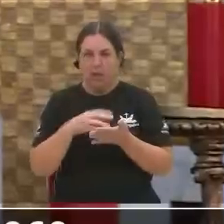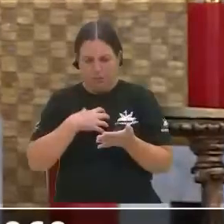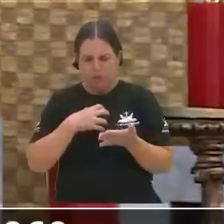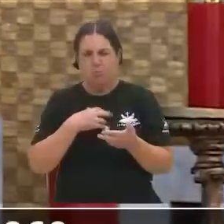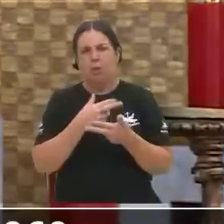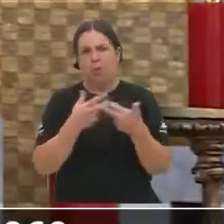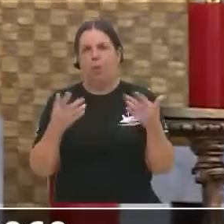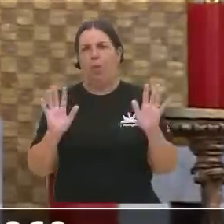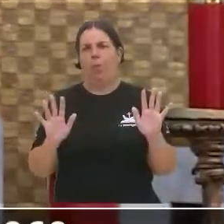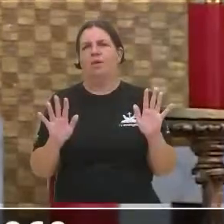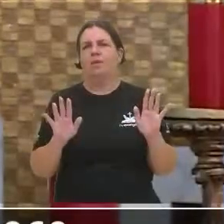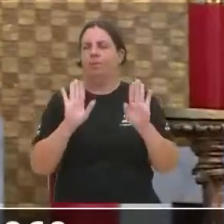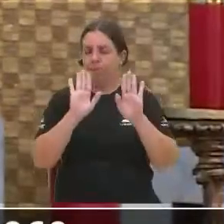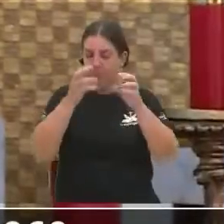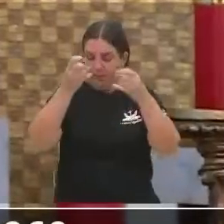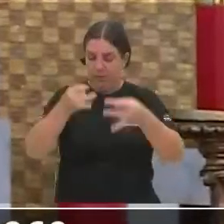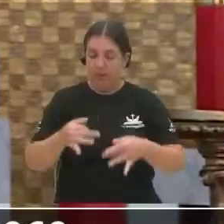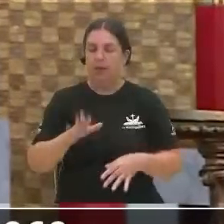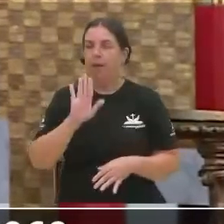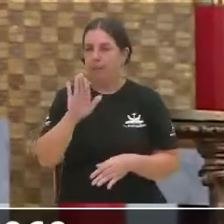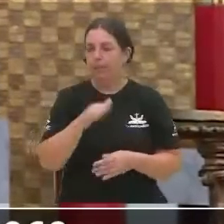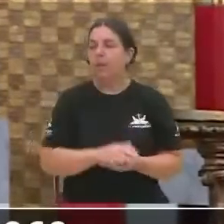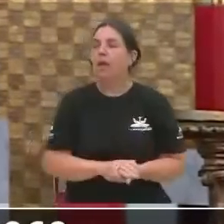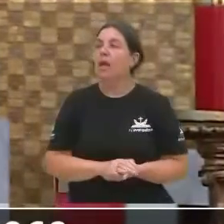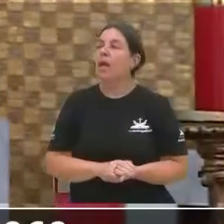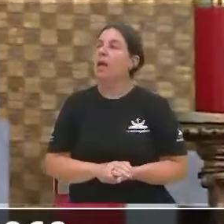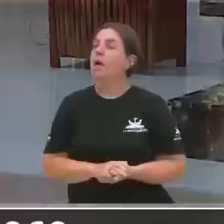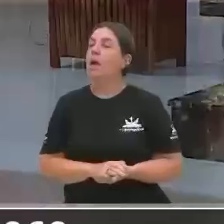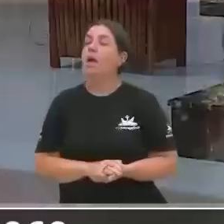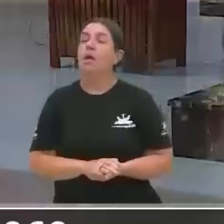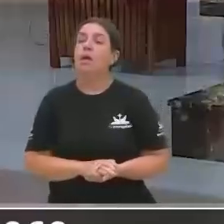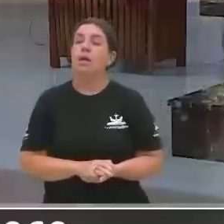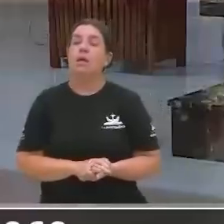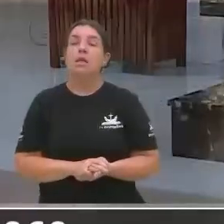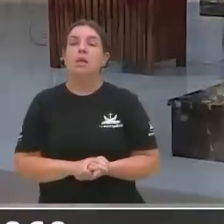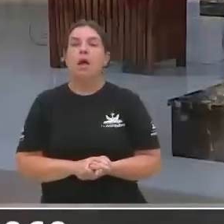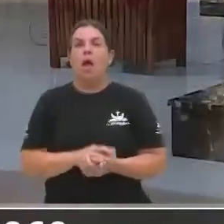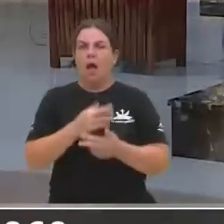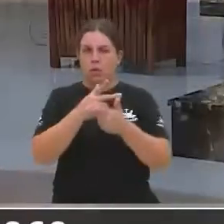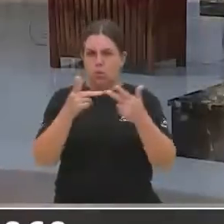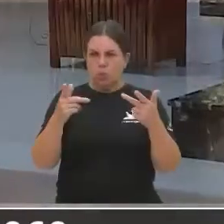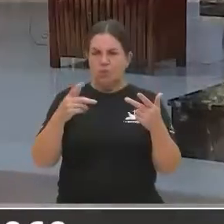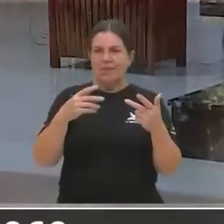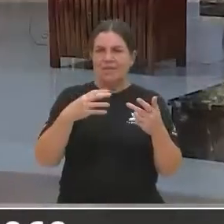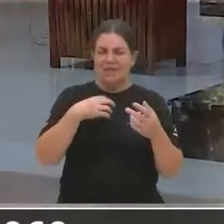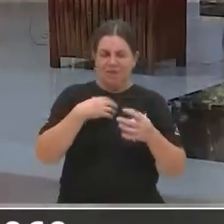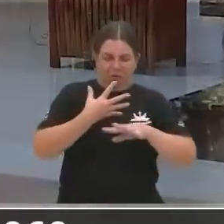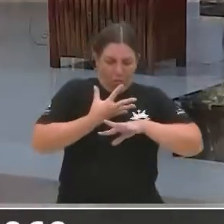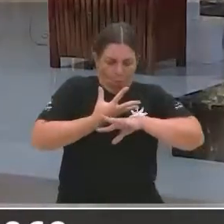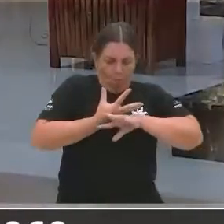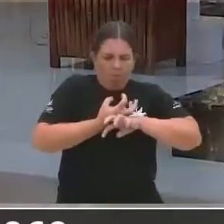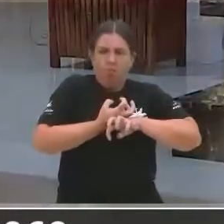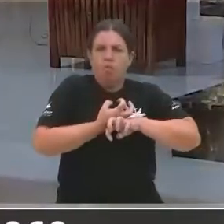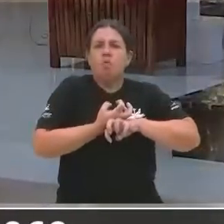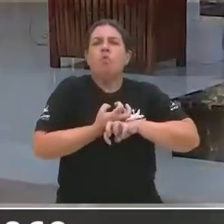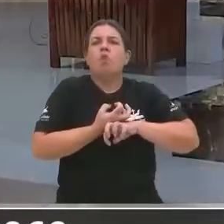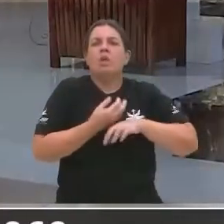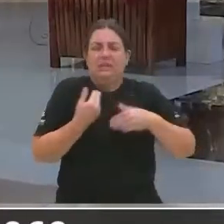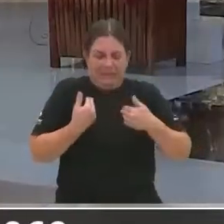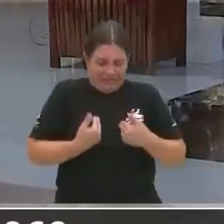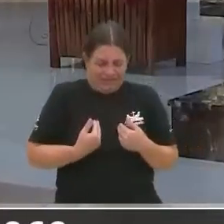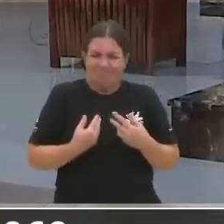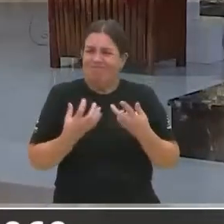tento me explicar que aquilo que fica vazio dentro de nós que